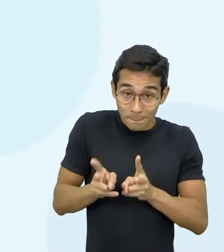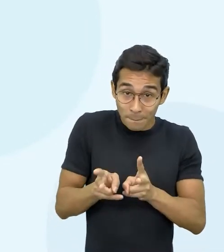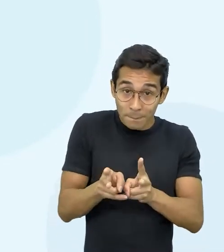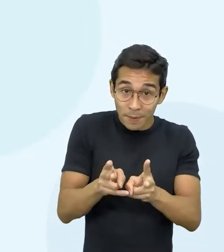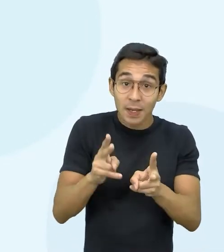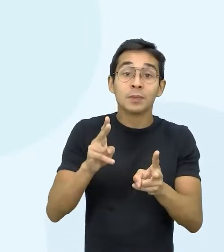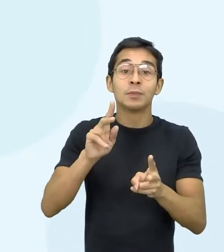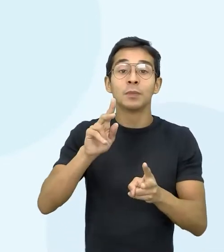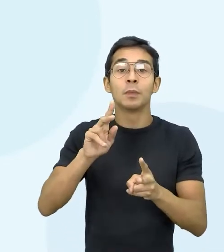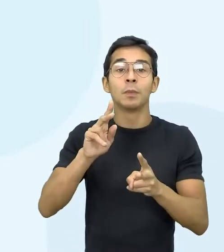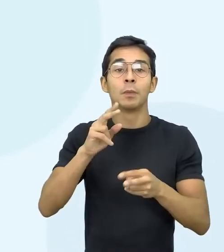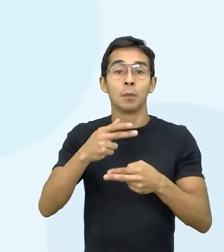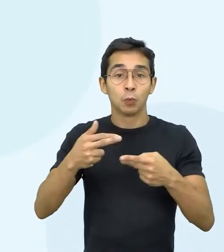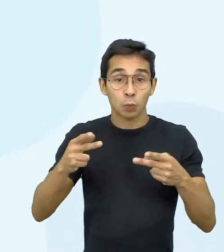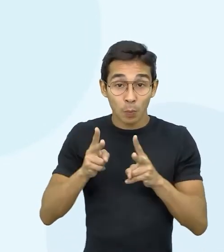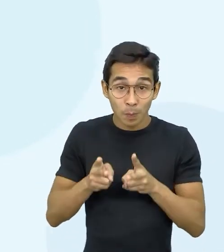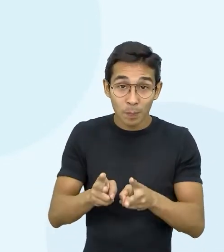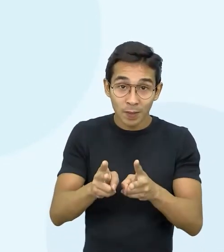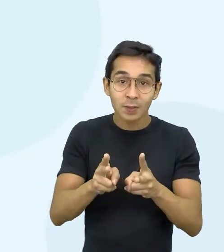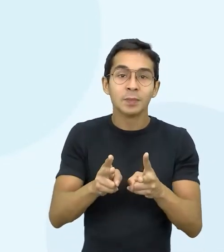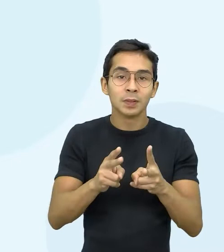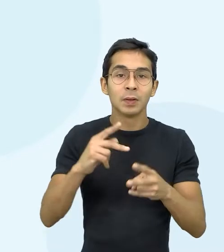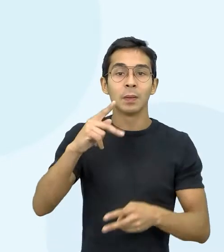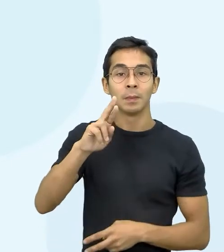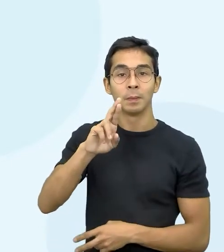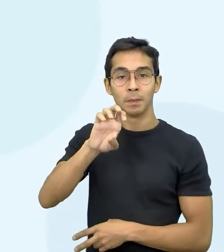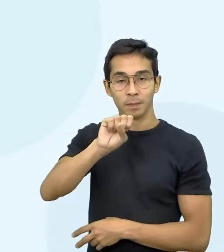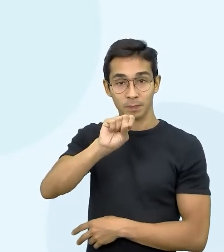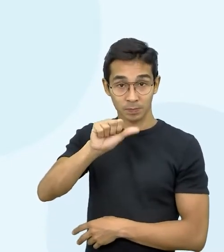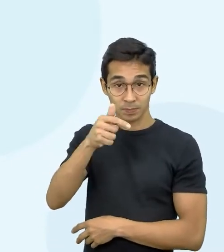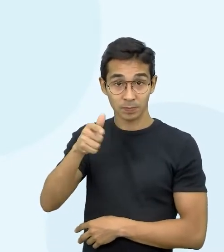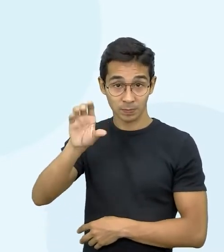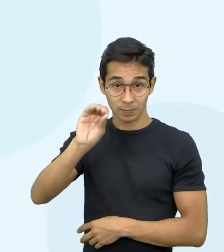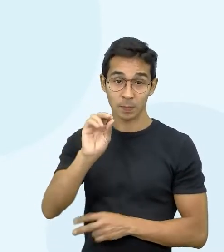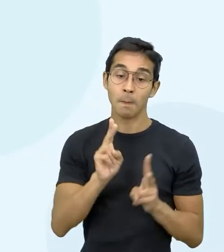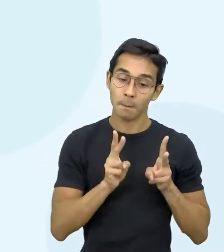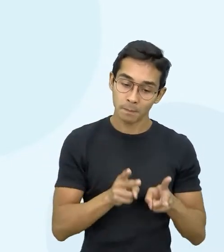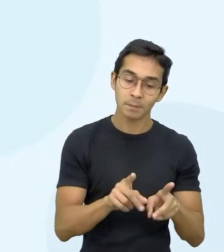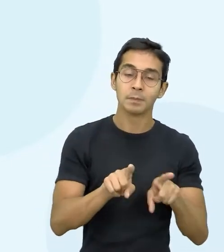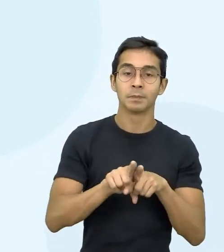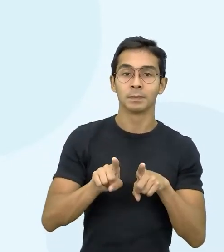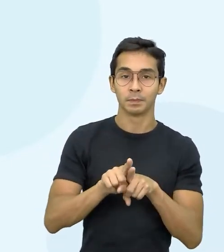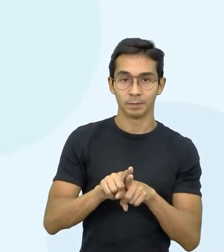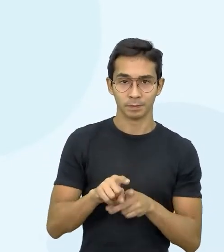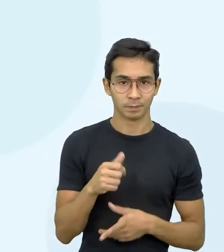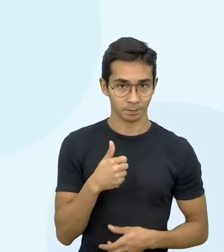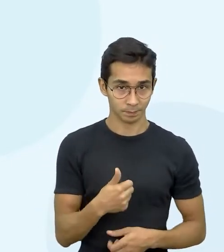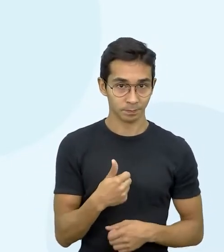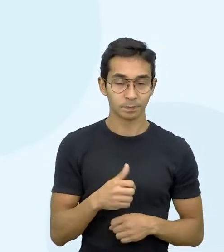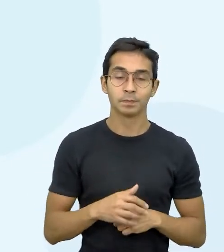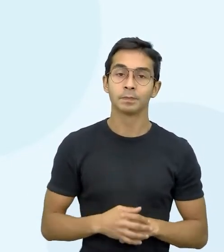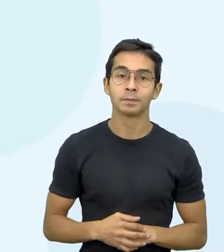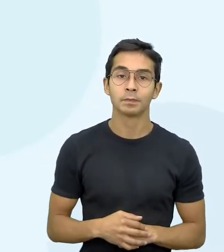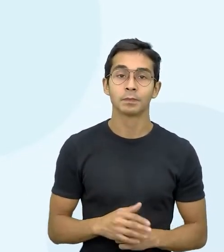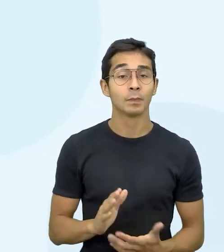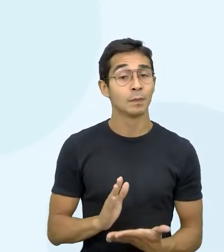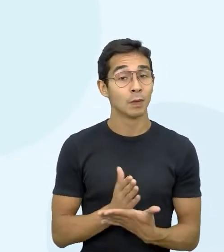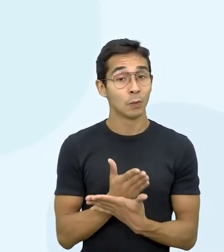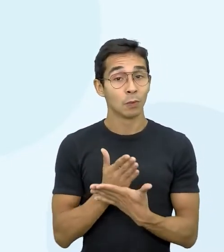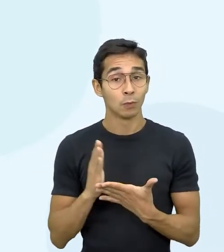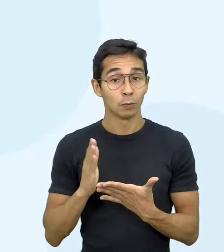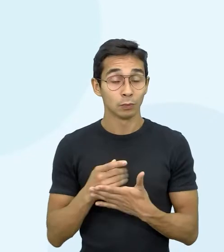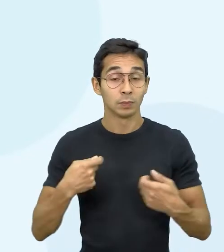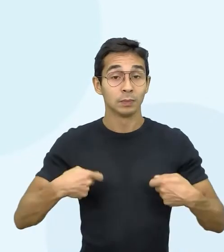da minha pressão no sistema, tá certo? Agora, existem alguns casos que nós deveremos ter